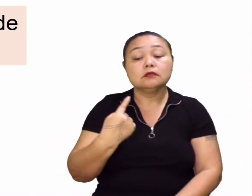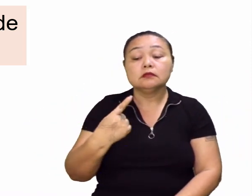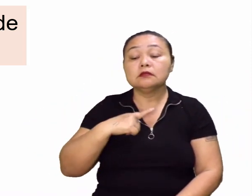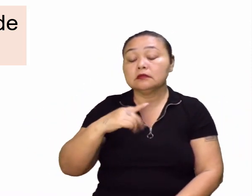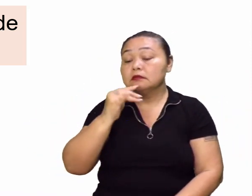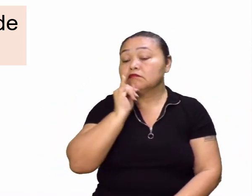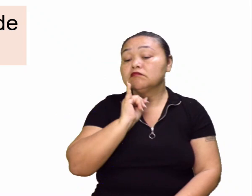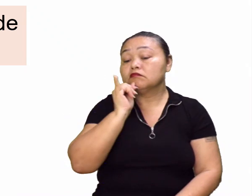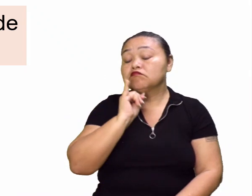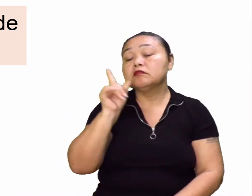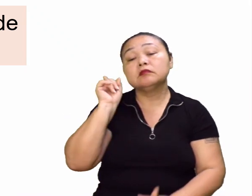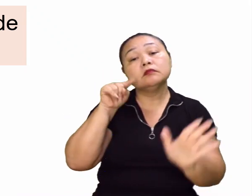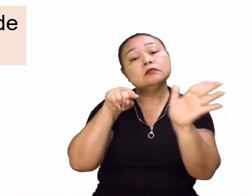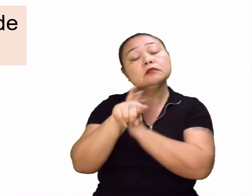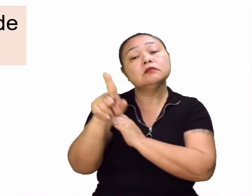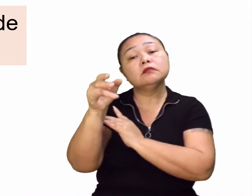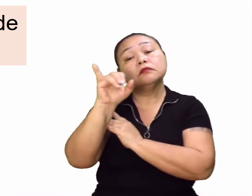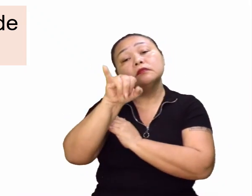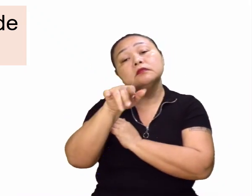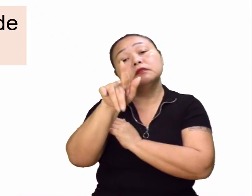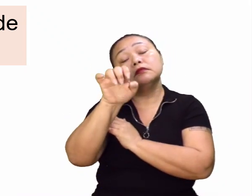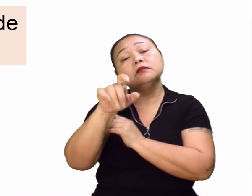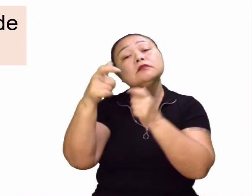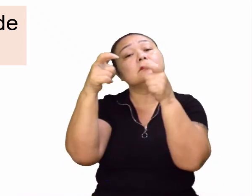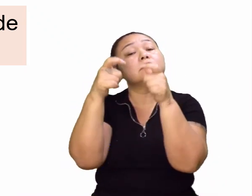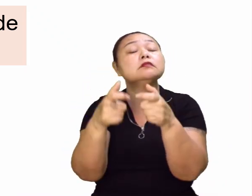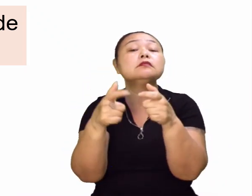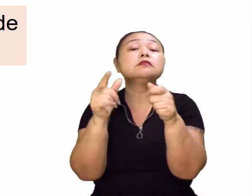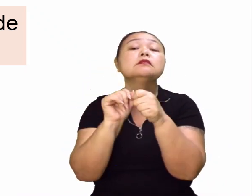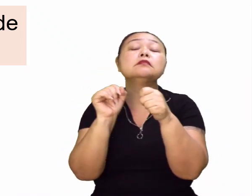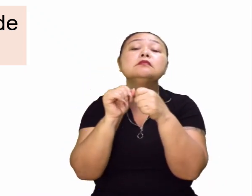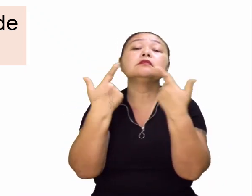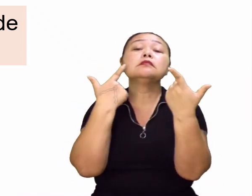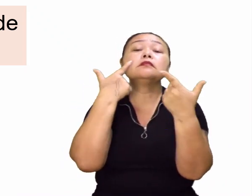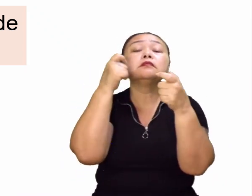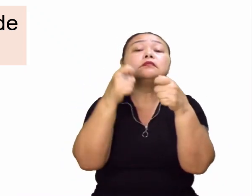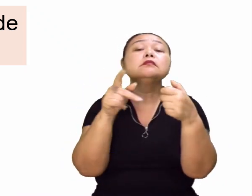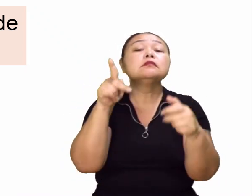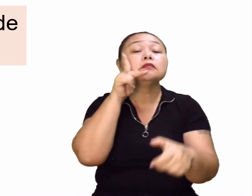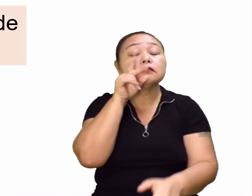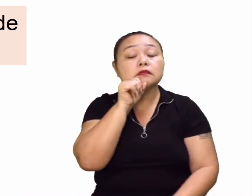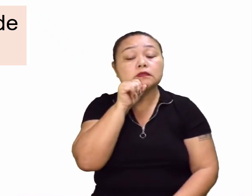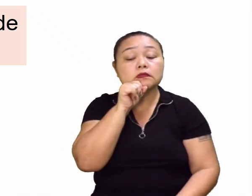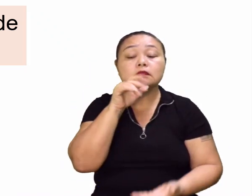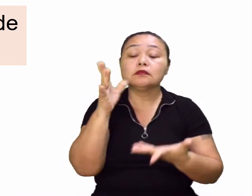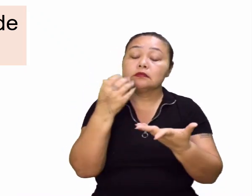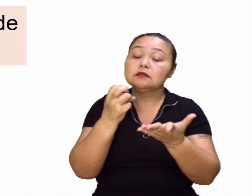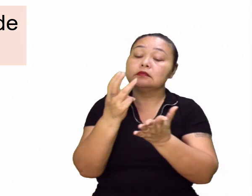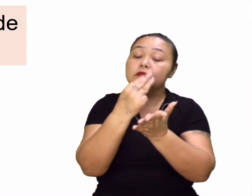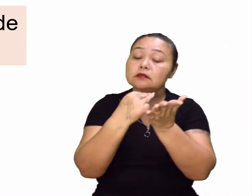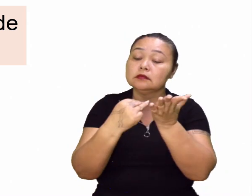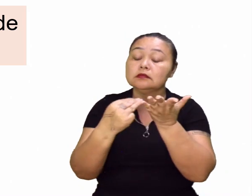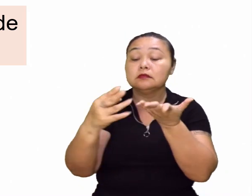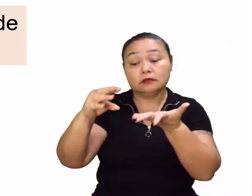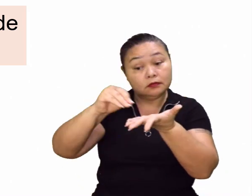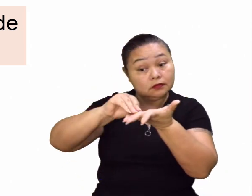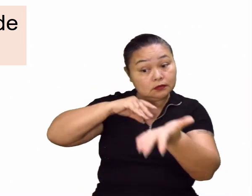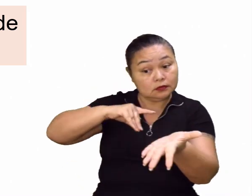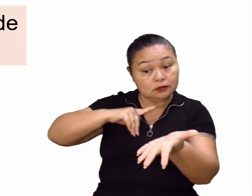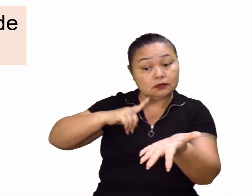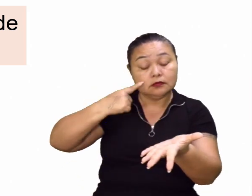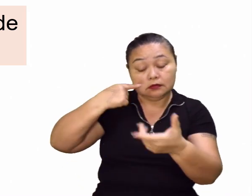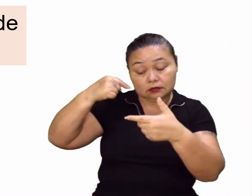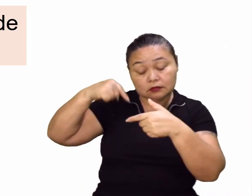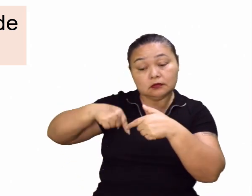por exemplo, eu quero perguntar para o professor Jorge, onde fica determinado ponto de Porto Velho? A gente vai lá no Google Maps. Se me manda a localização, Isso, não é?